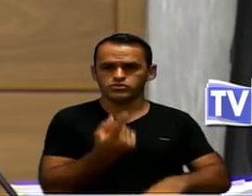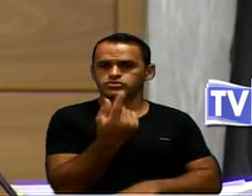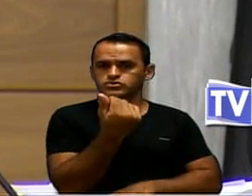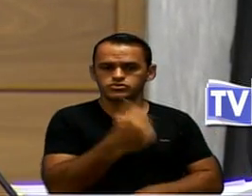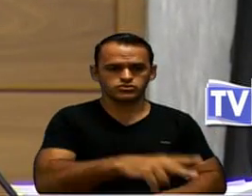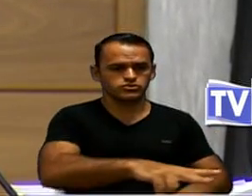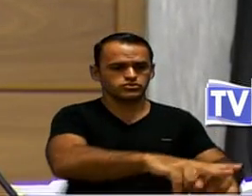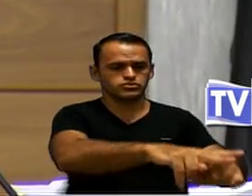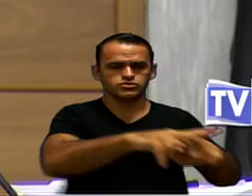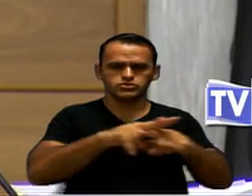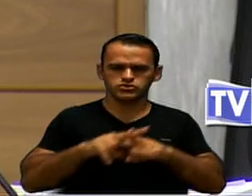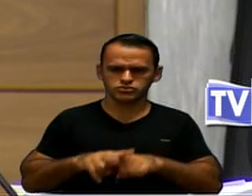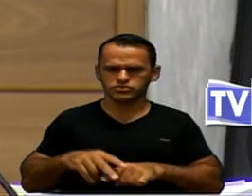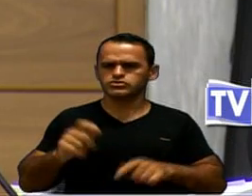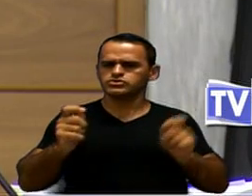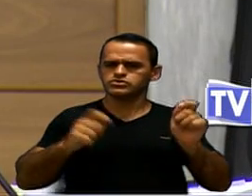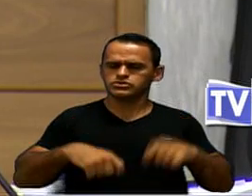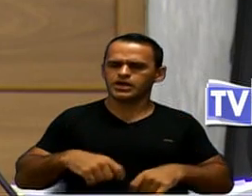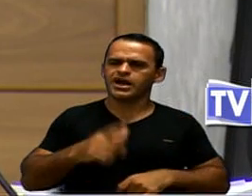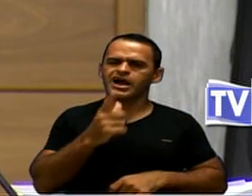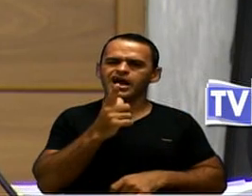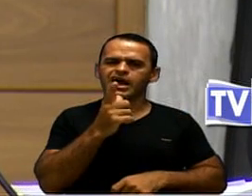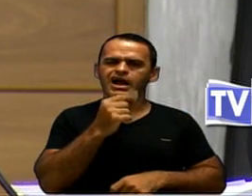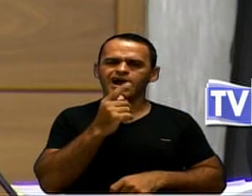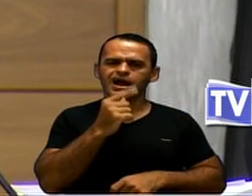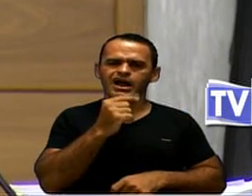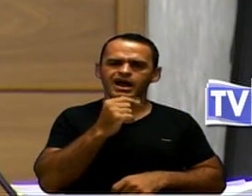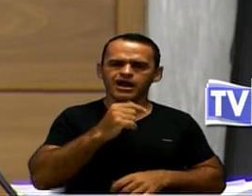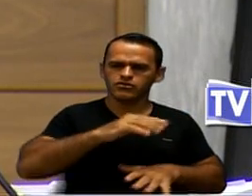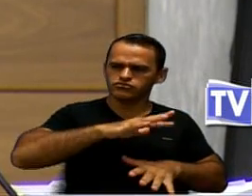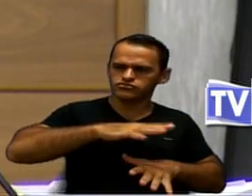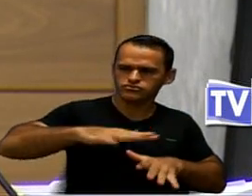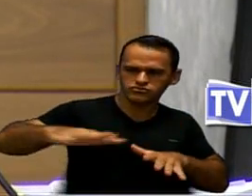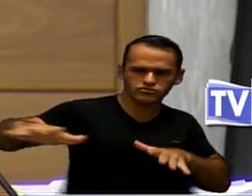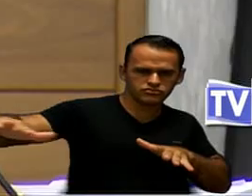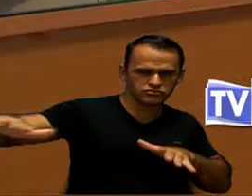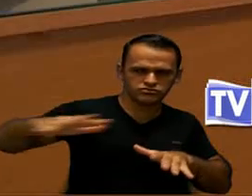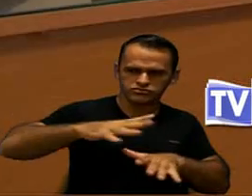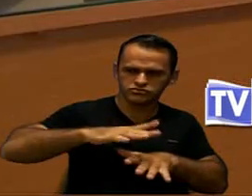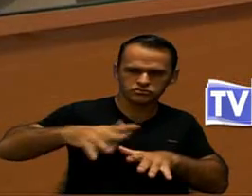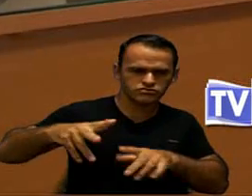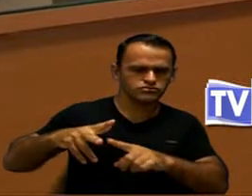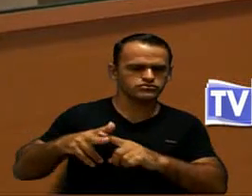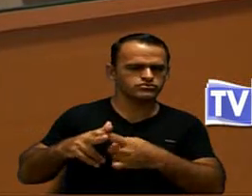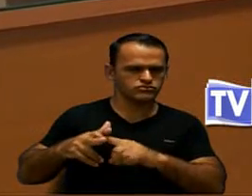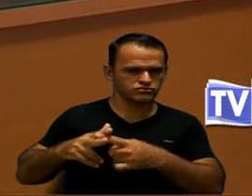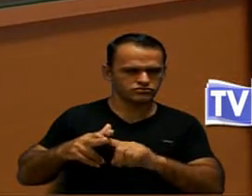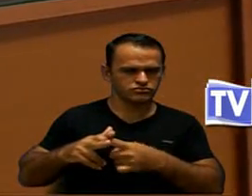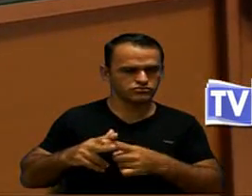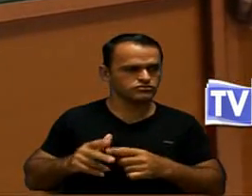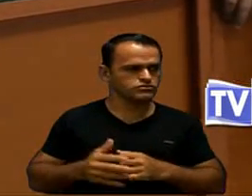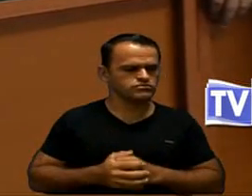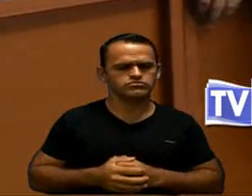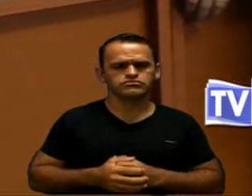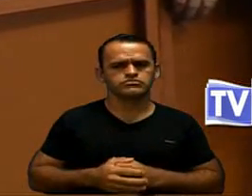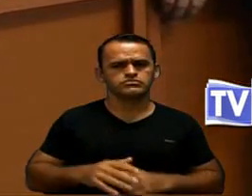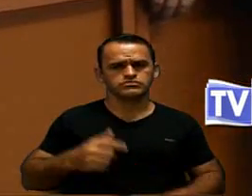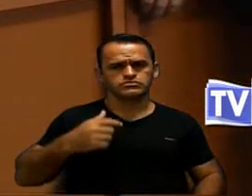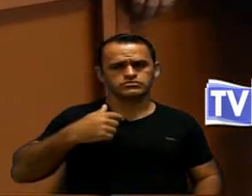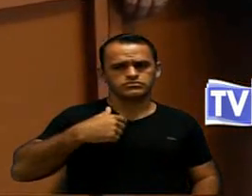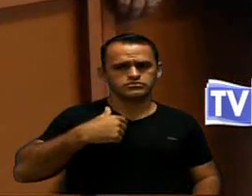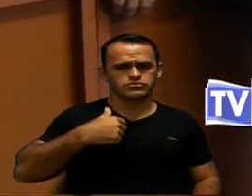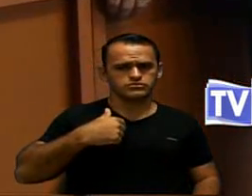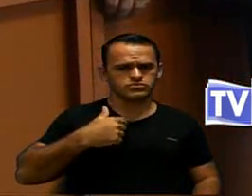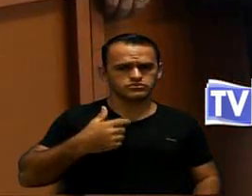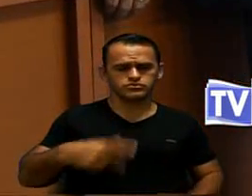para Desenvolvimento da Bacia do Prata, FOMPLATA. Posso? Em discussão. Como Comissão de Economia, eu peço aqui a